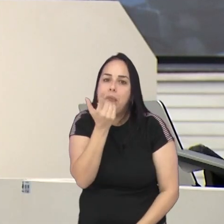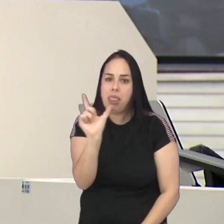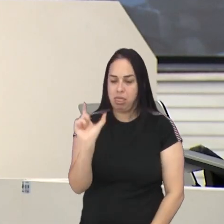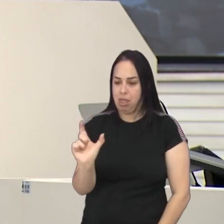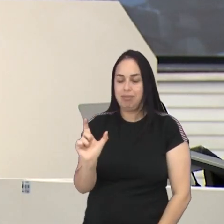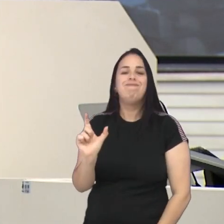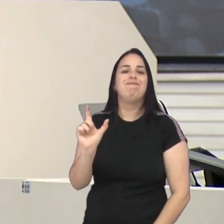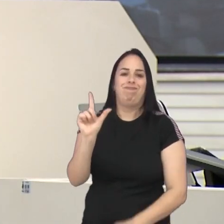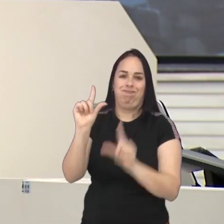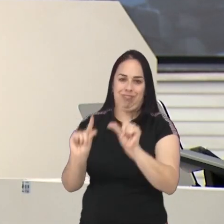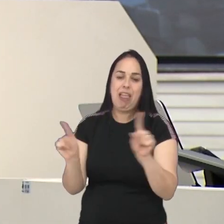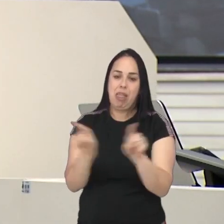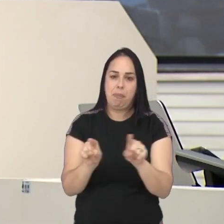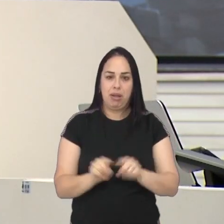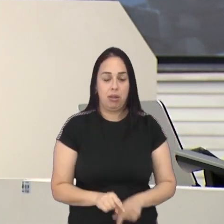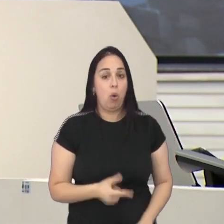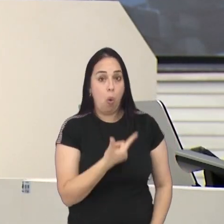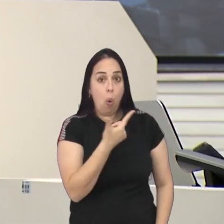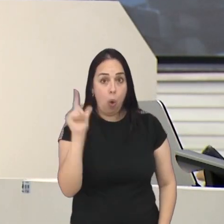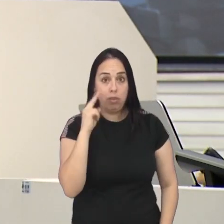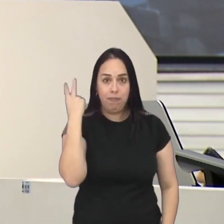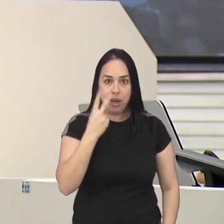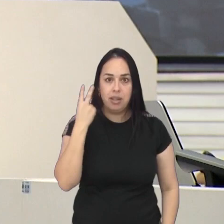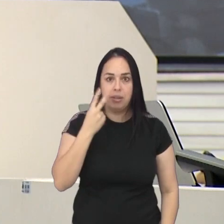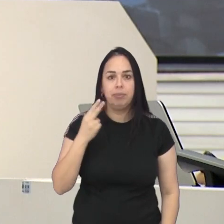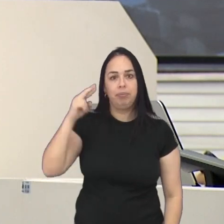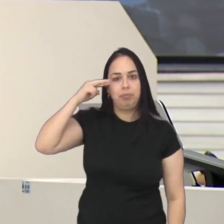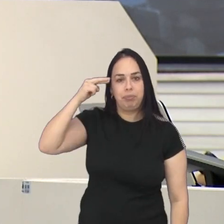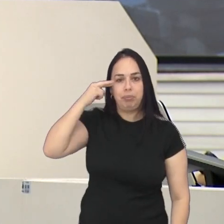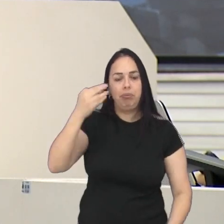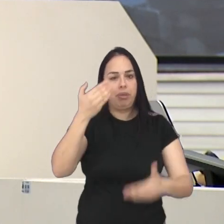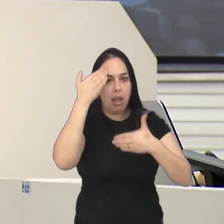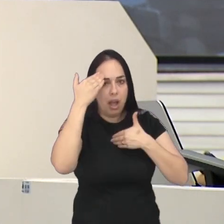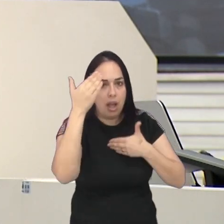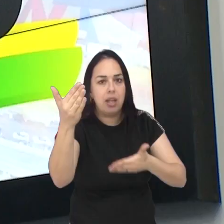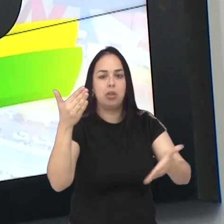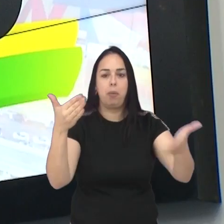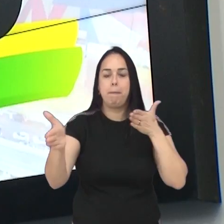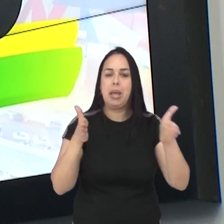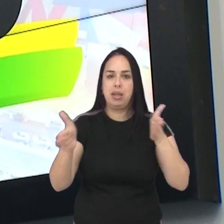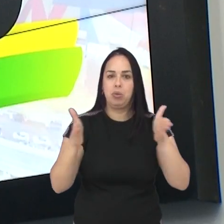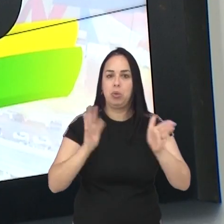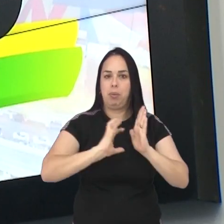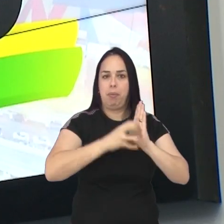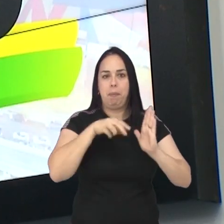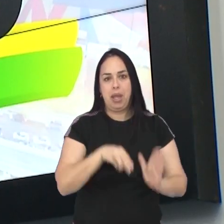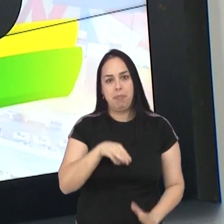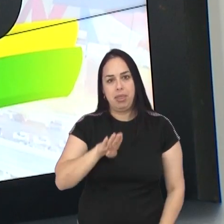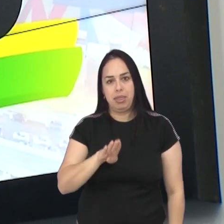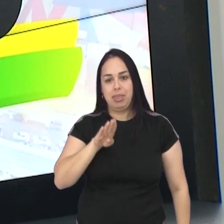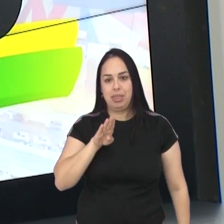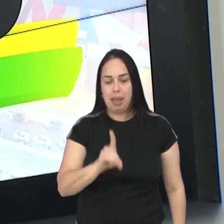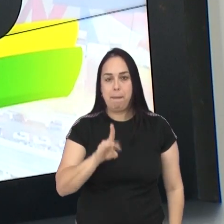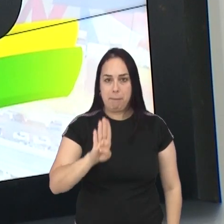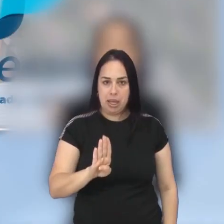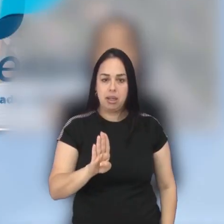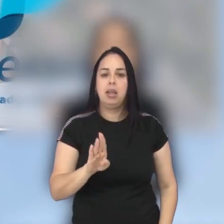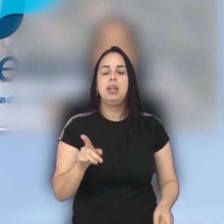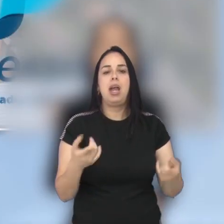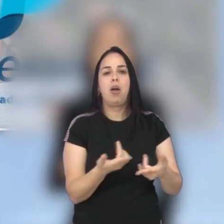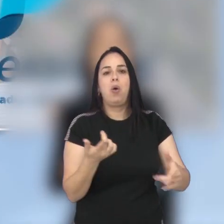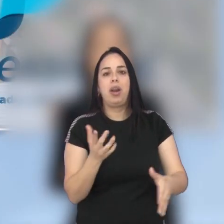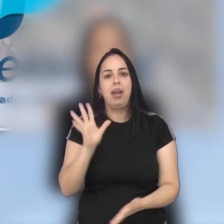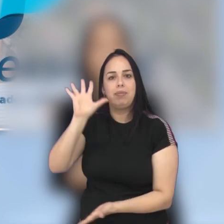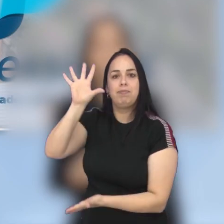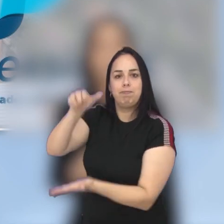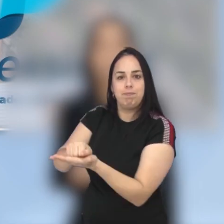Outro vereador a usar o período do Pinga Fogo, Rogério da Acazem, agradeceu pelo tempo que esteve filiado ao MDB e anunciou a